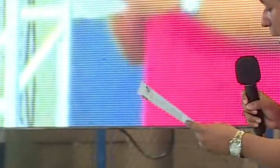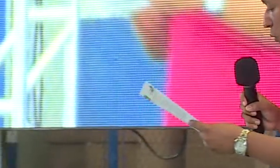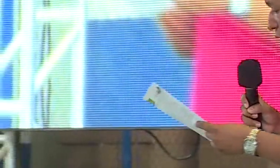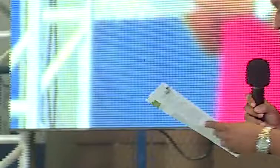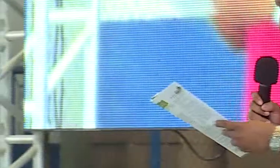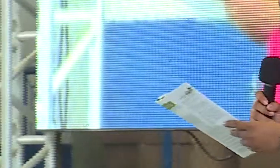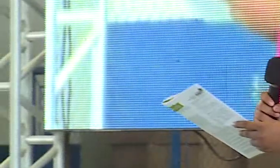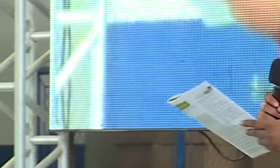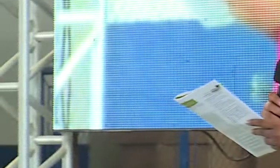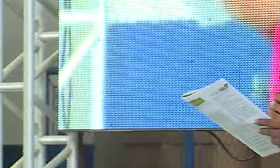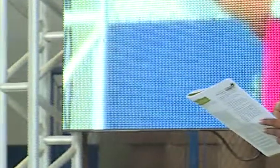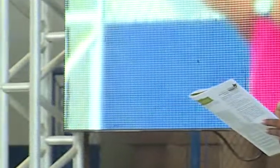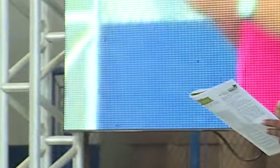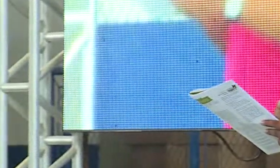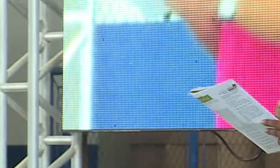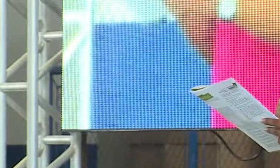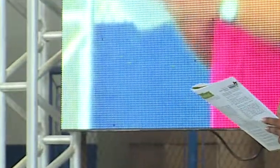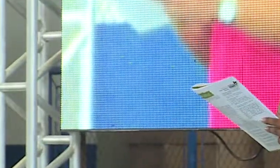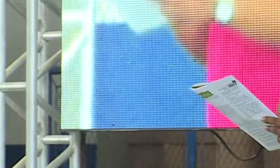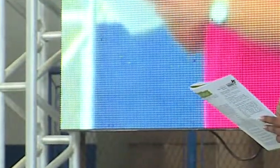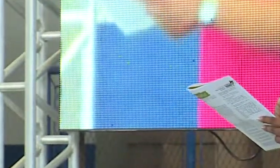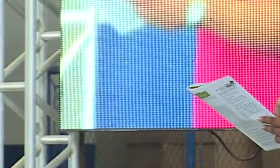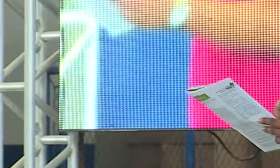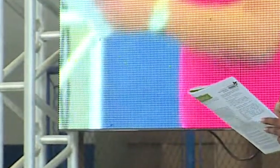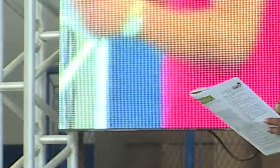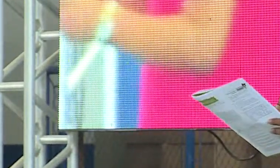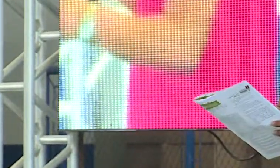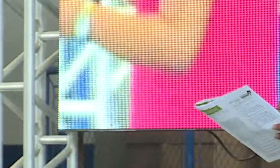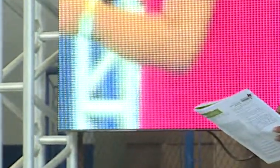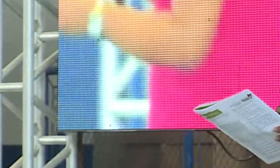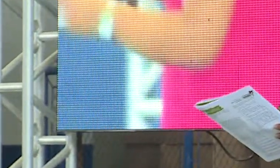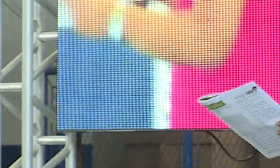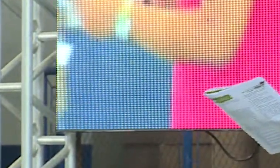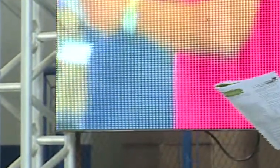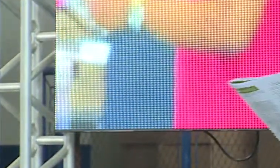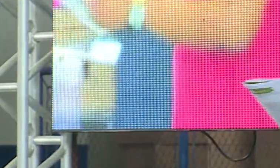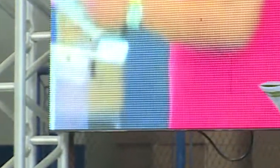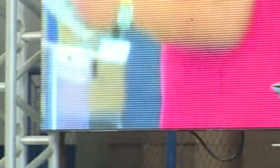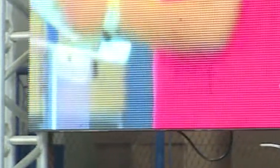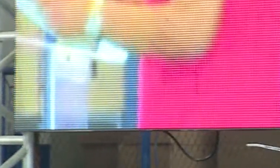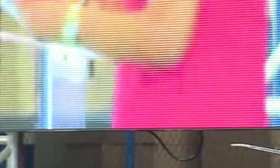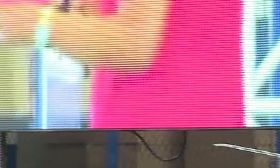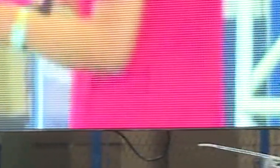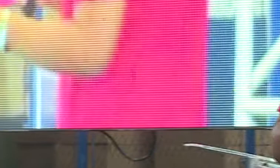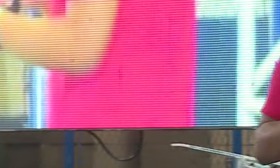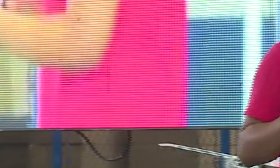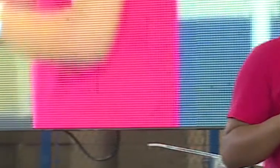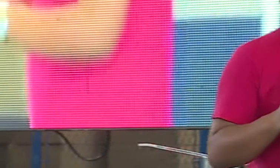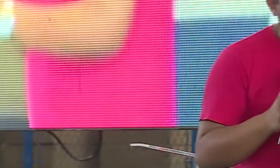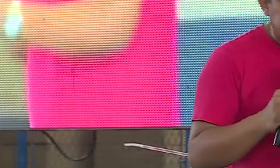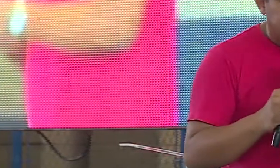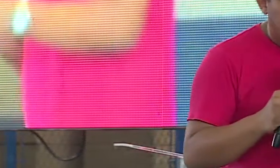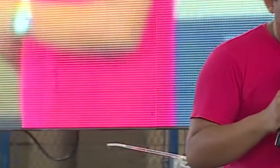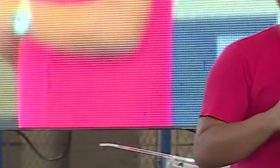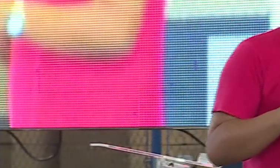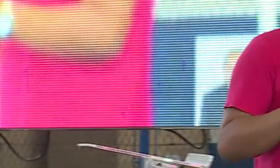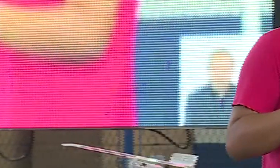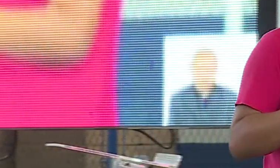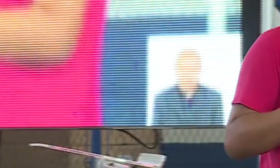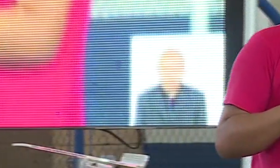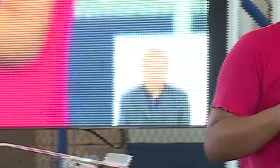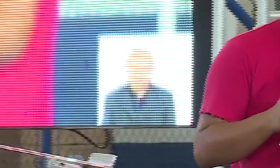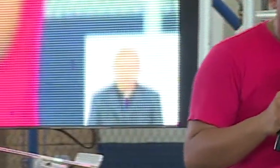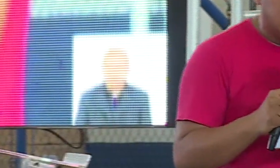a água ou a umidade da terra absorve o calor do sol e dos arredores. Quando já foi